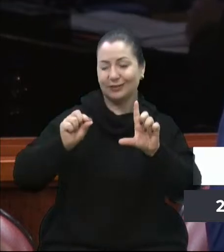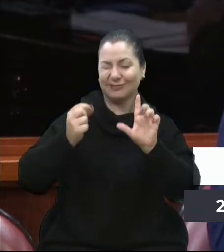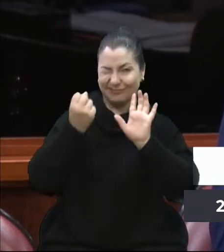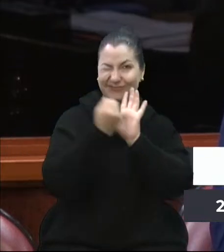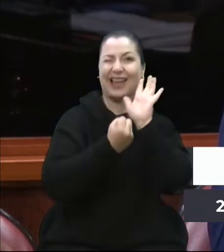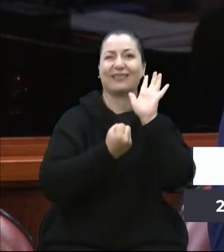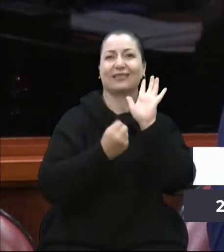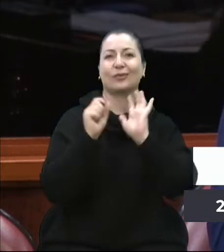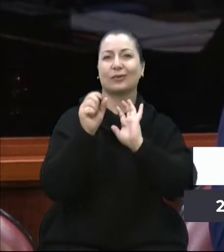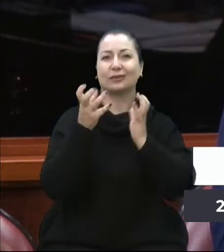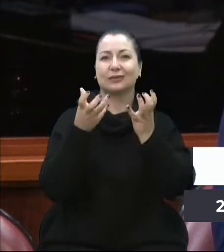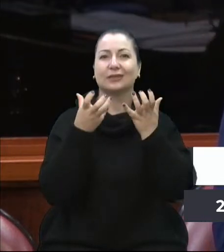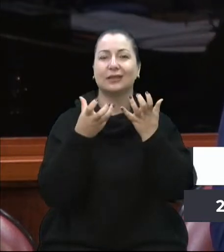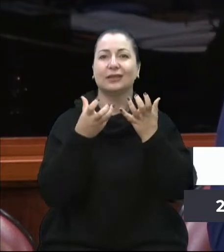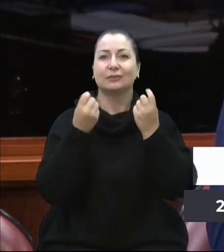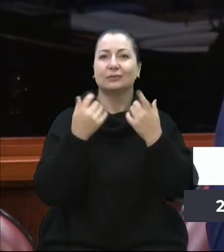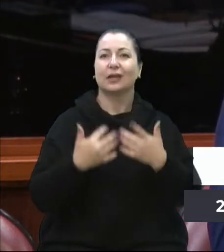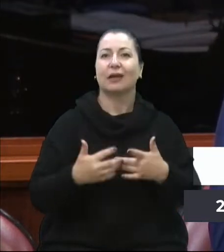a gente